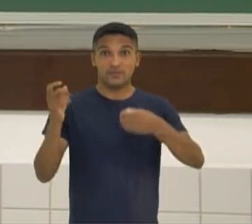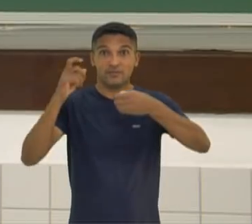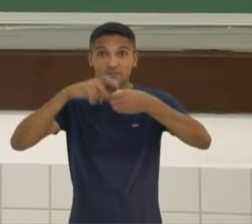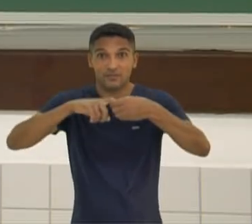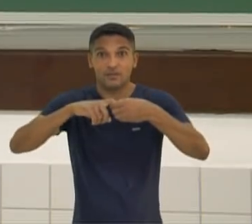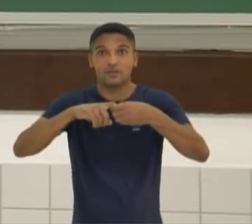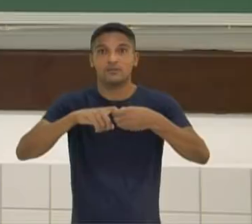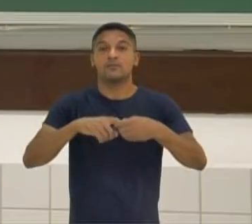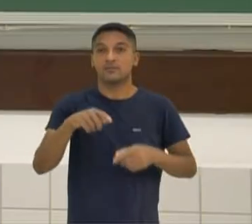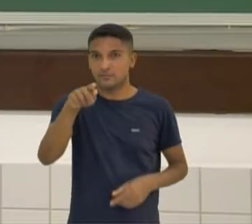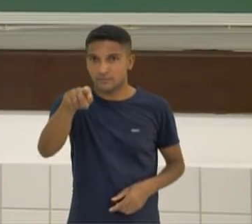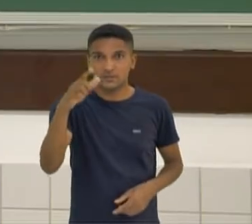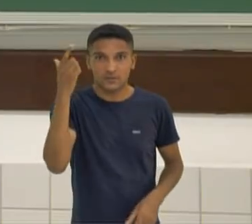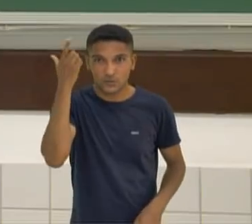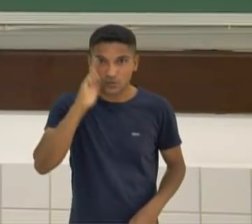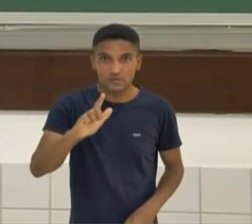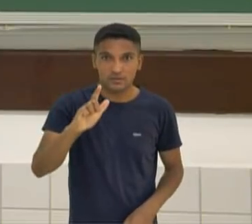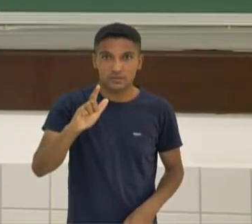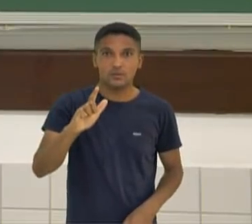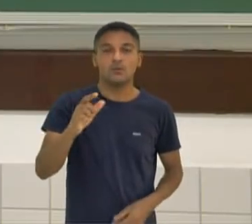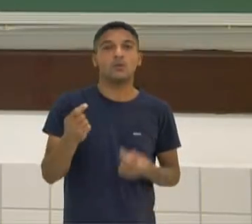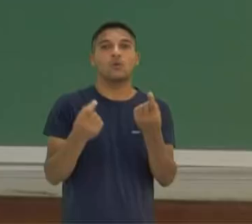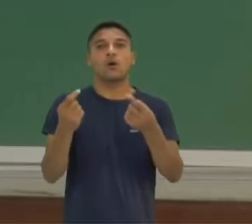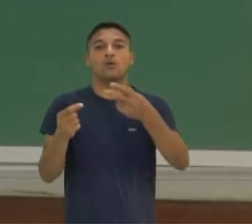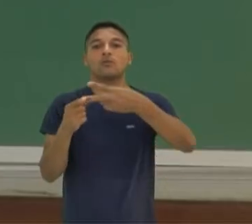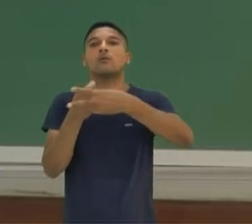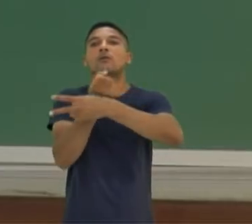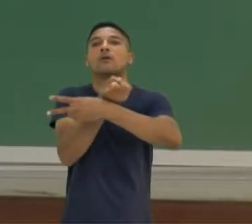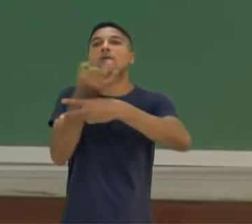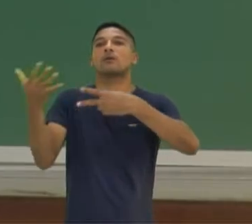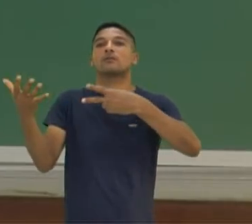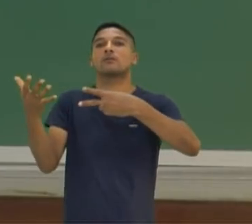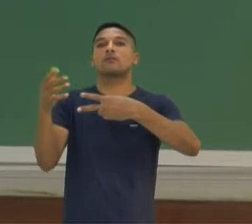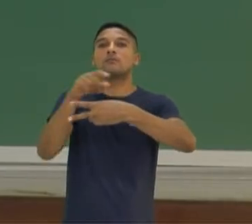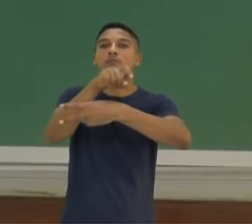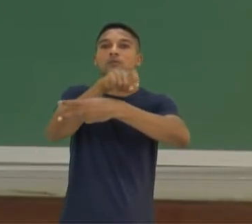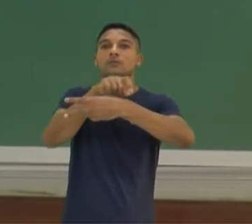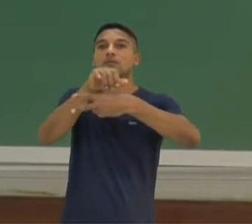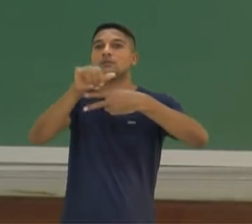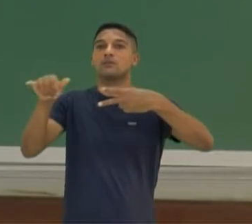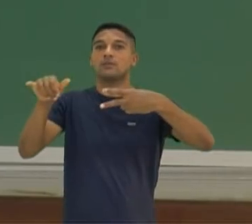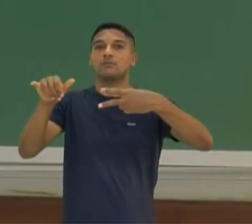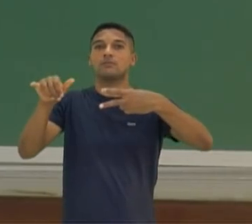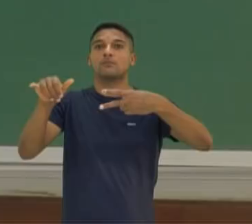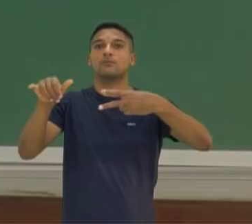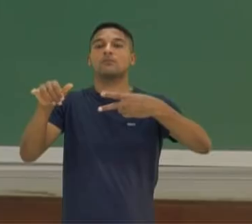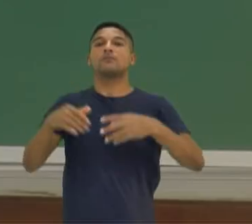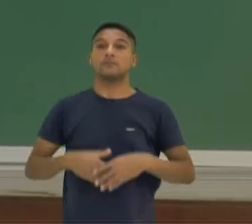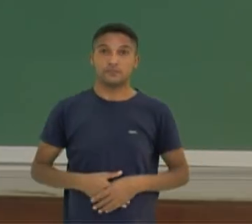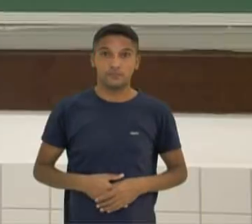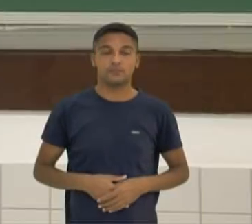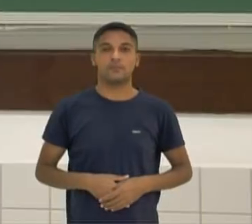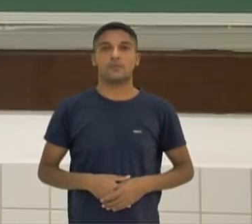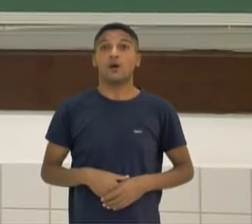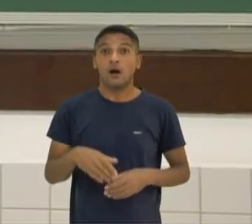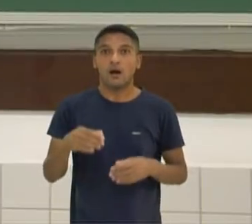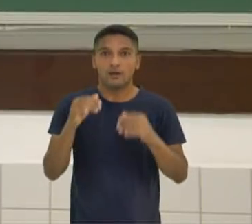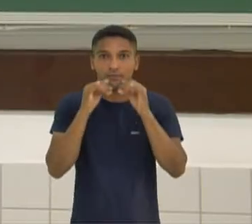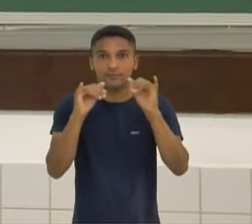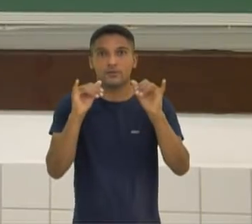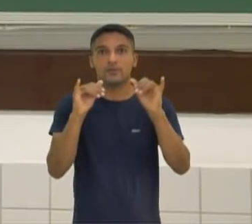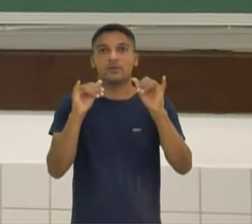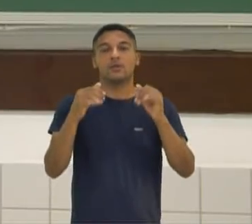Voltamos, e aí, conseguiram me dizer qual que é a equação que formou? Antes da gente corrigir essa atividade, a professora quer